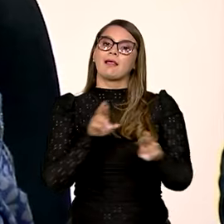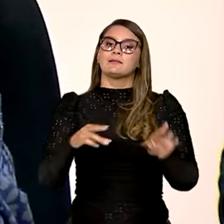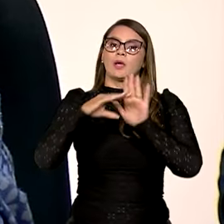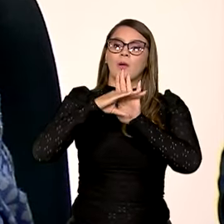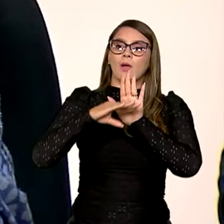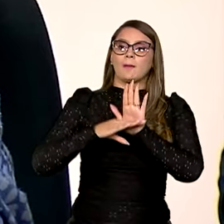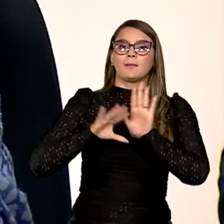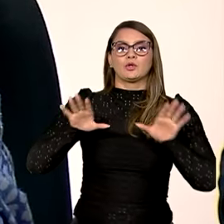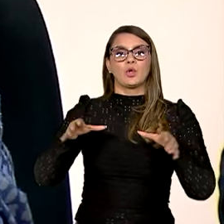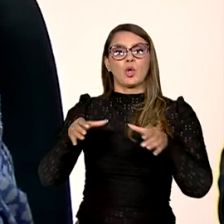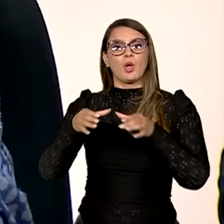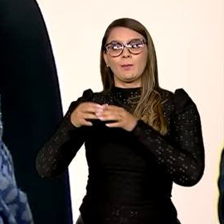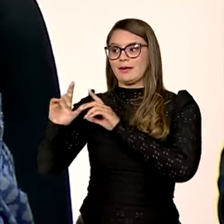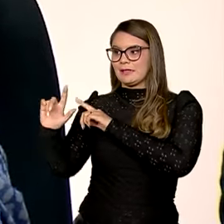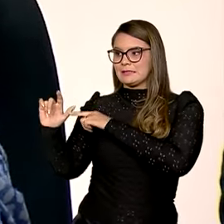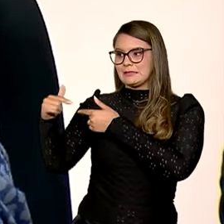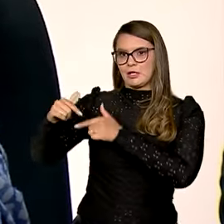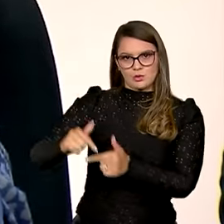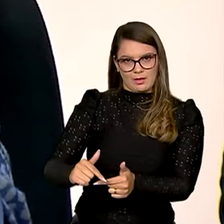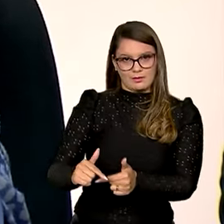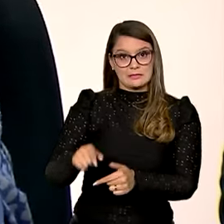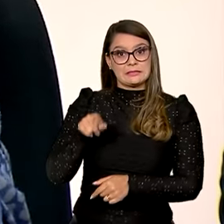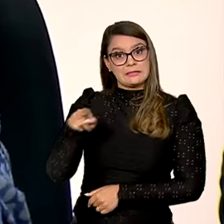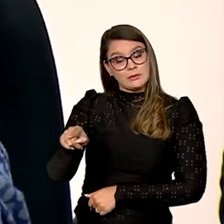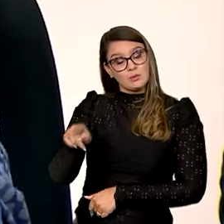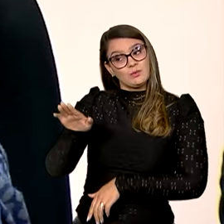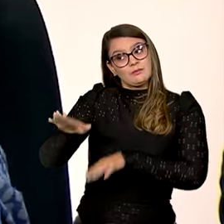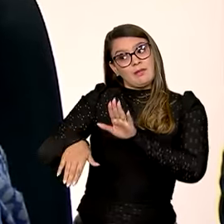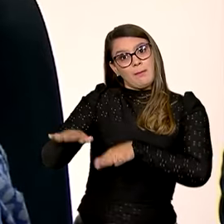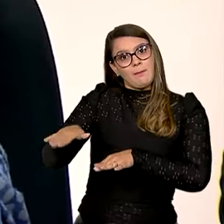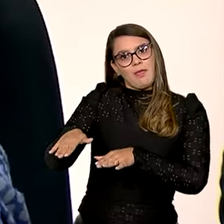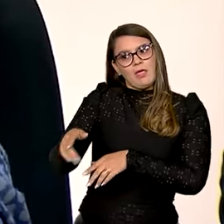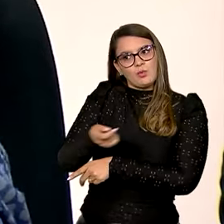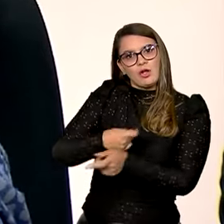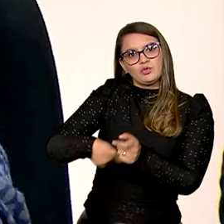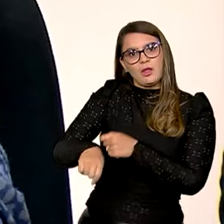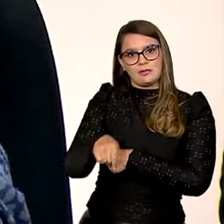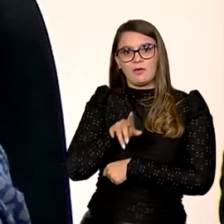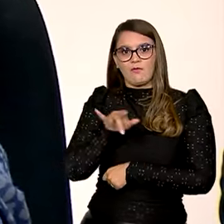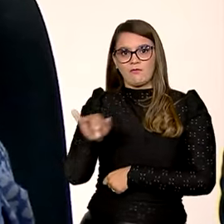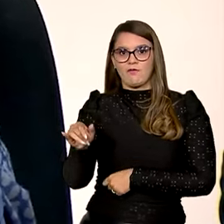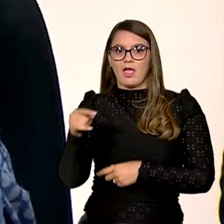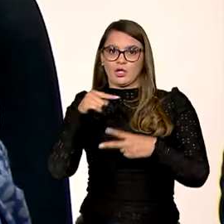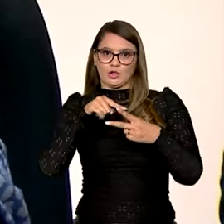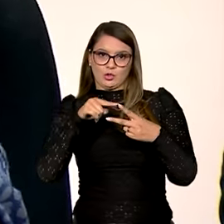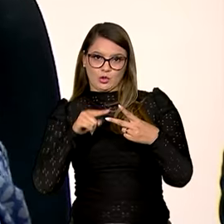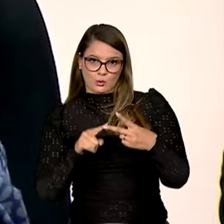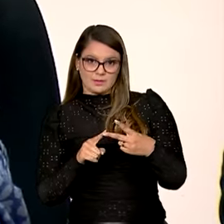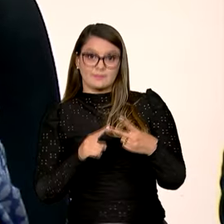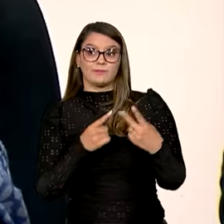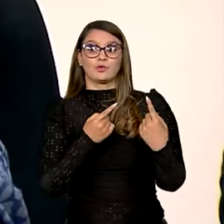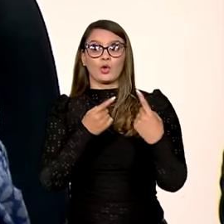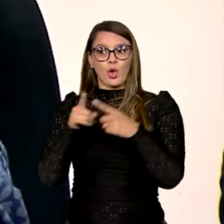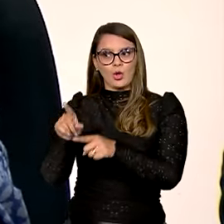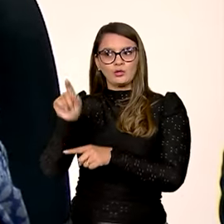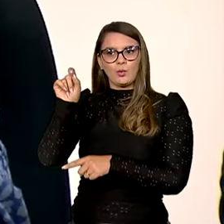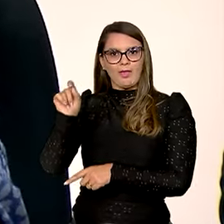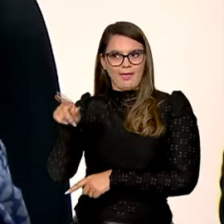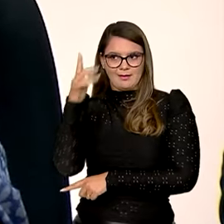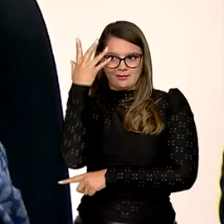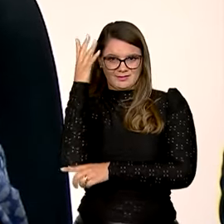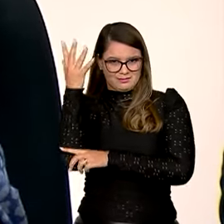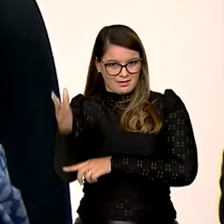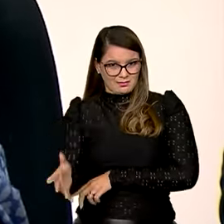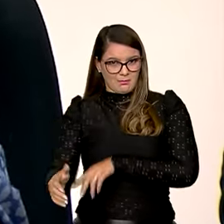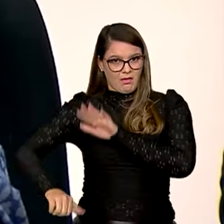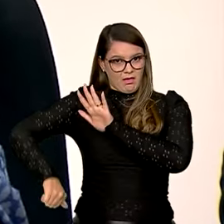de comunidades tradicionais. Isso depende de uma articulação que vai em dois níveis: combater o que é desmatamento